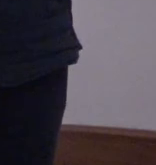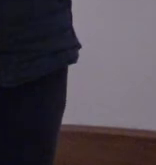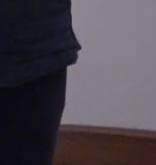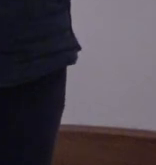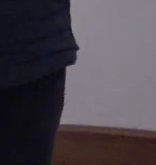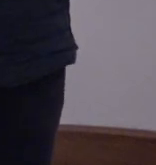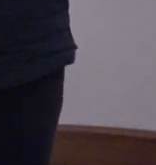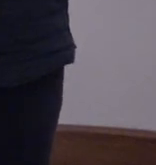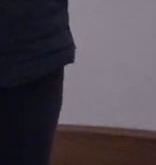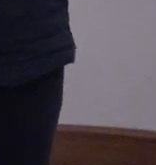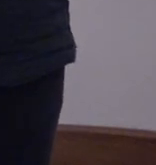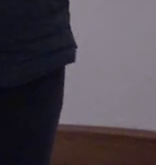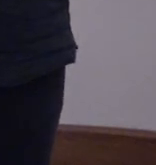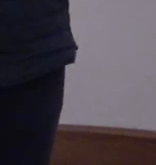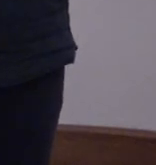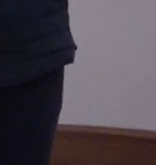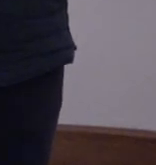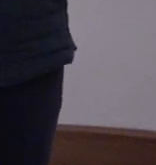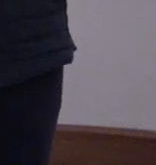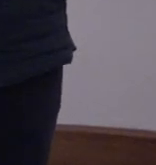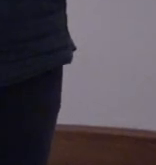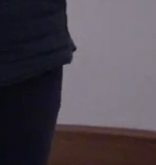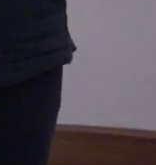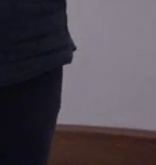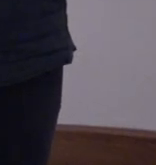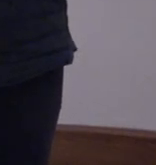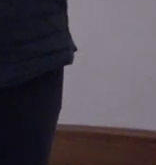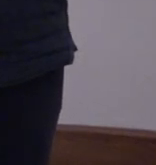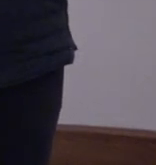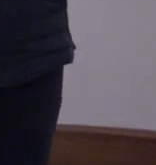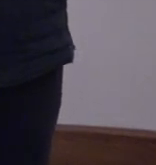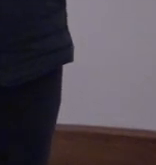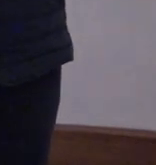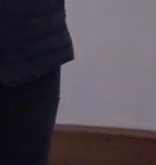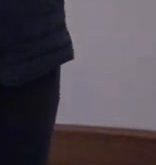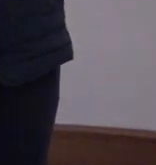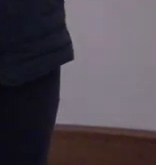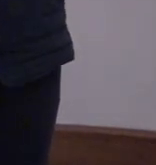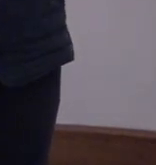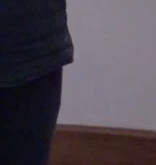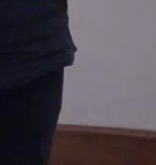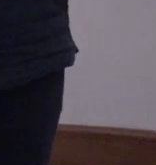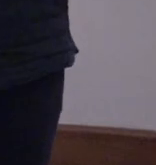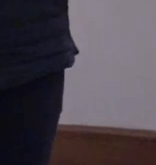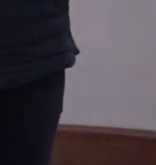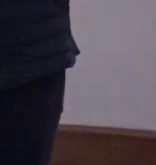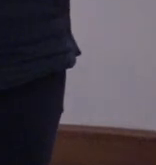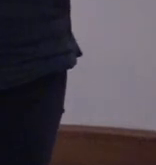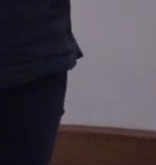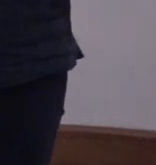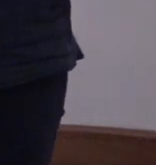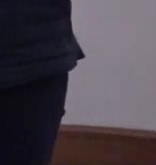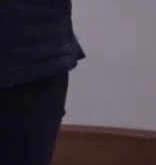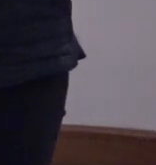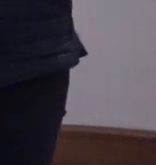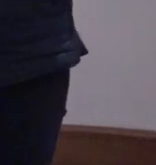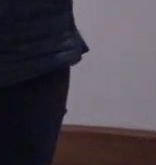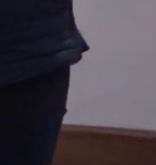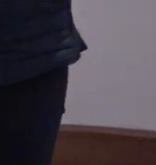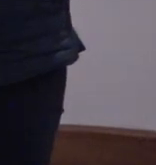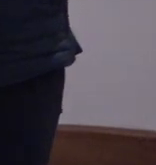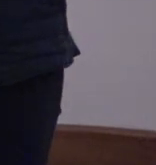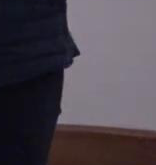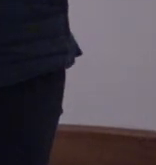Lei 14.344, que estabeleceu também, né, a condição de violência doméstica para crianças